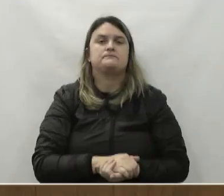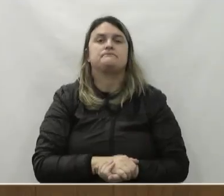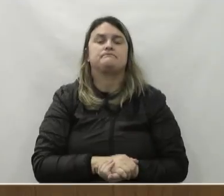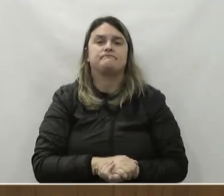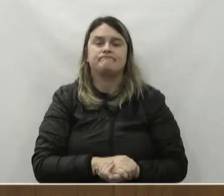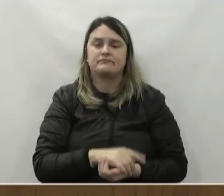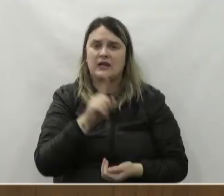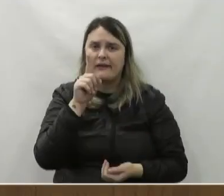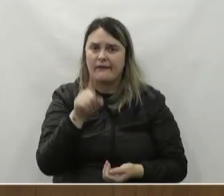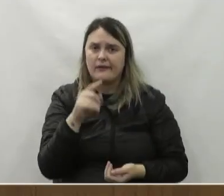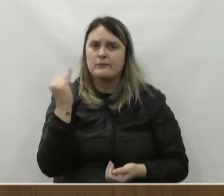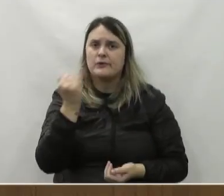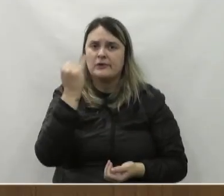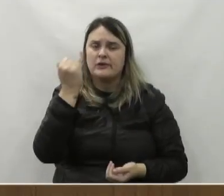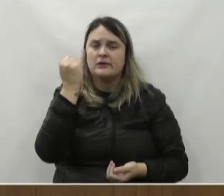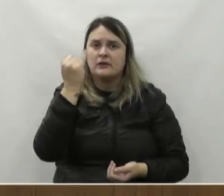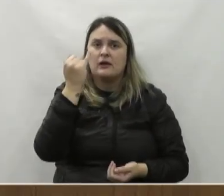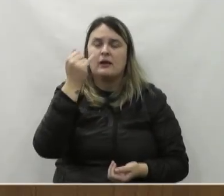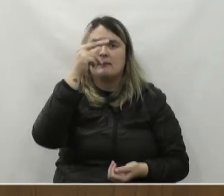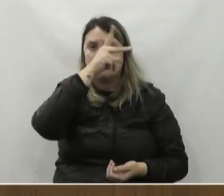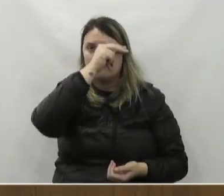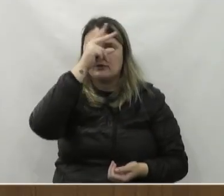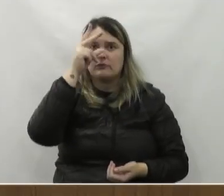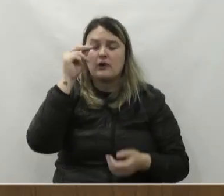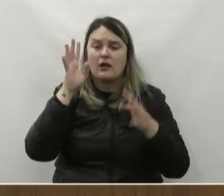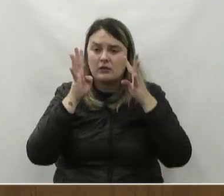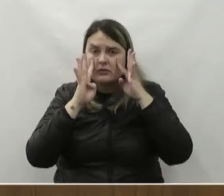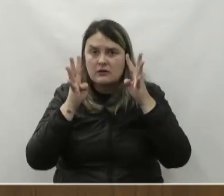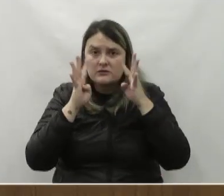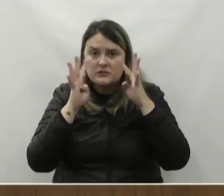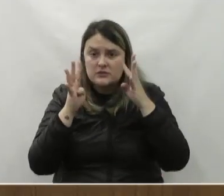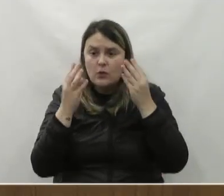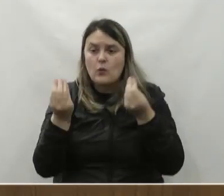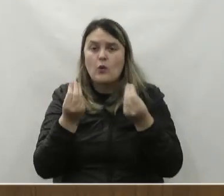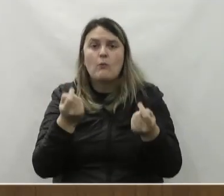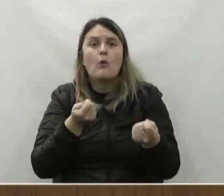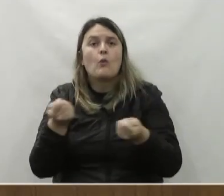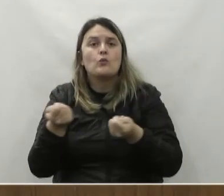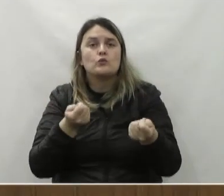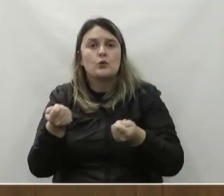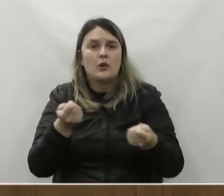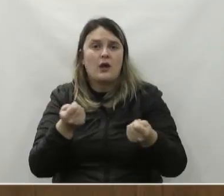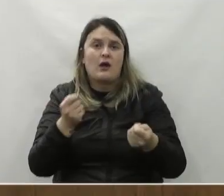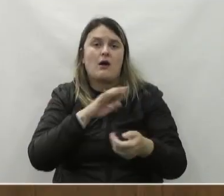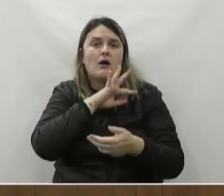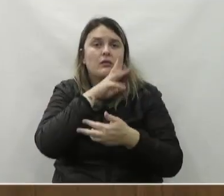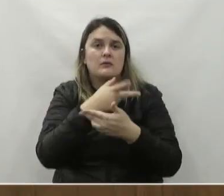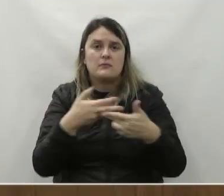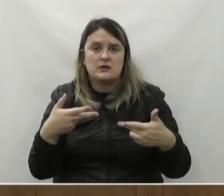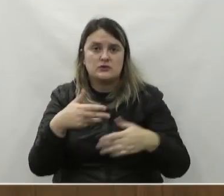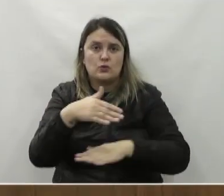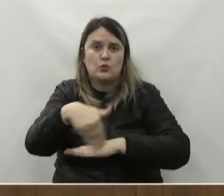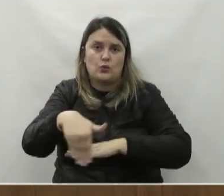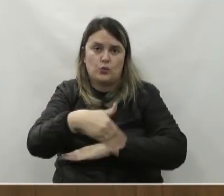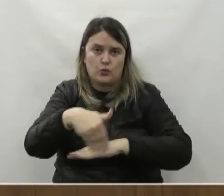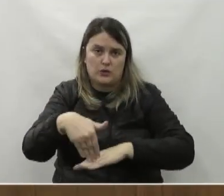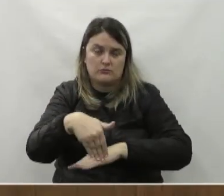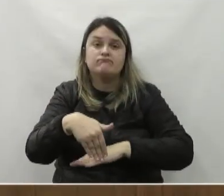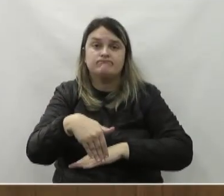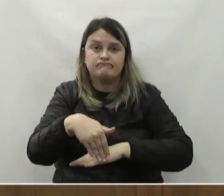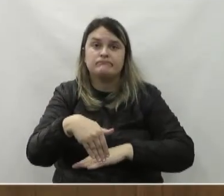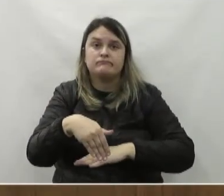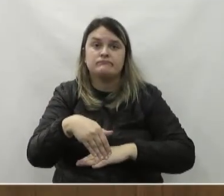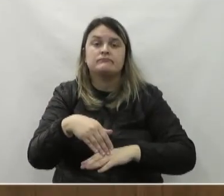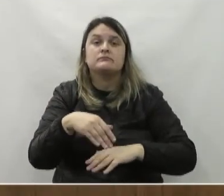Torna-se imprescindível que o município adote medidas que promovam o controle populacional desses animais, por meio de ações